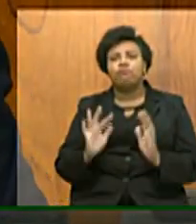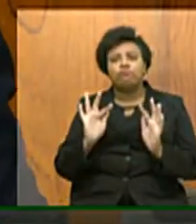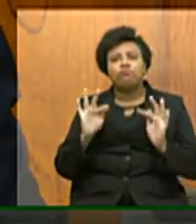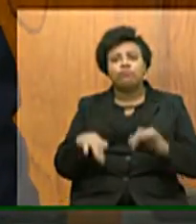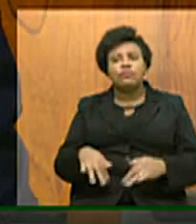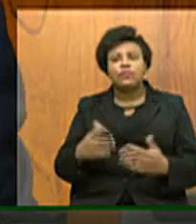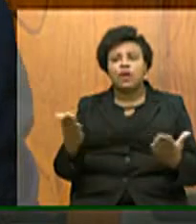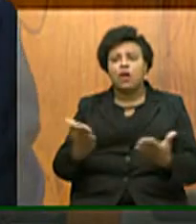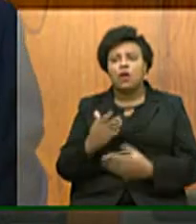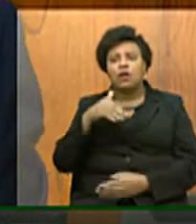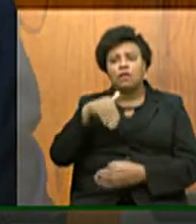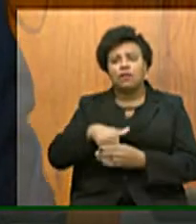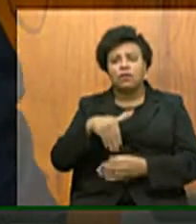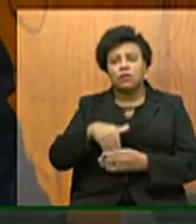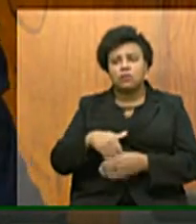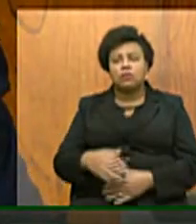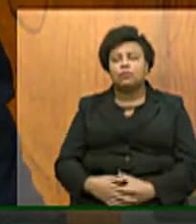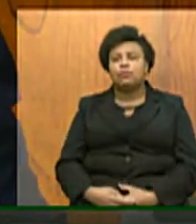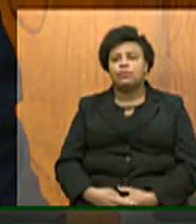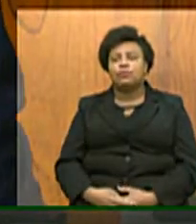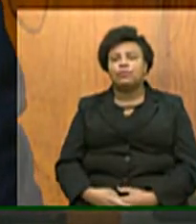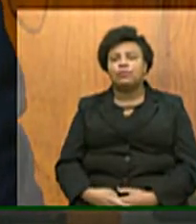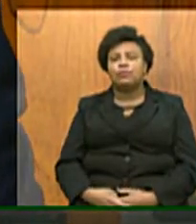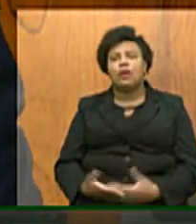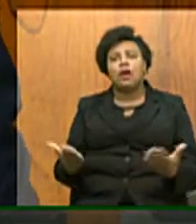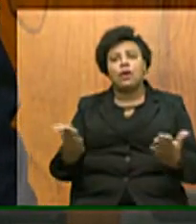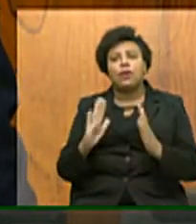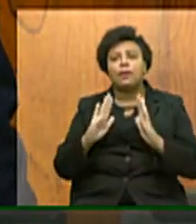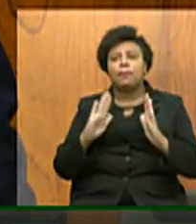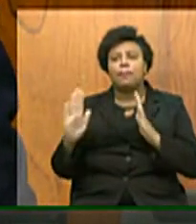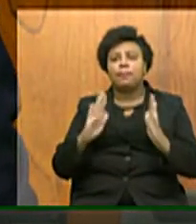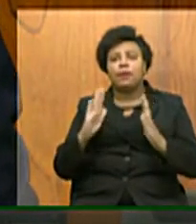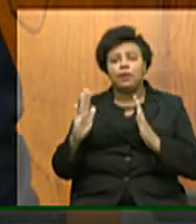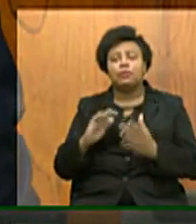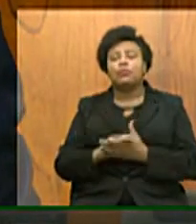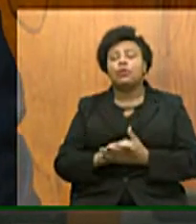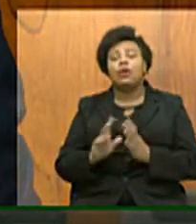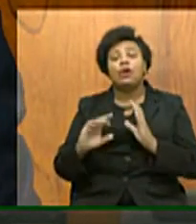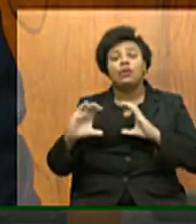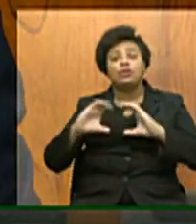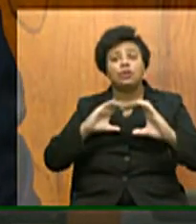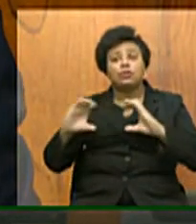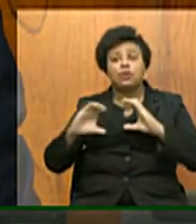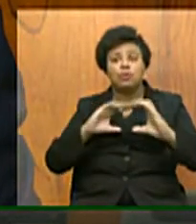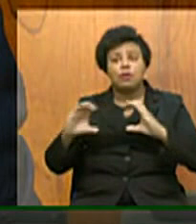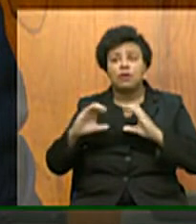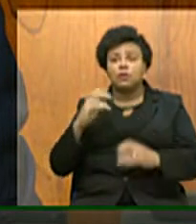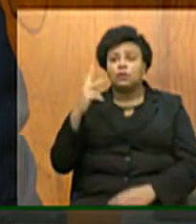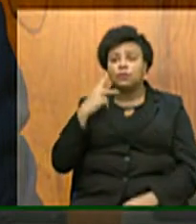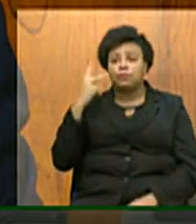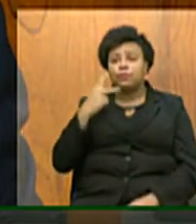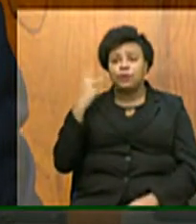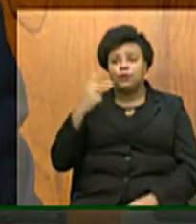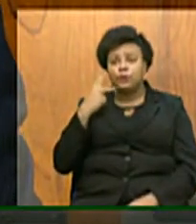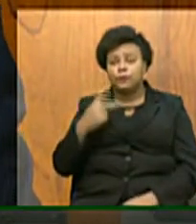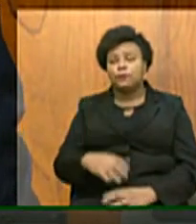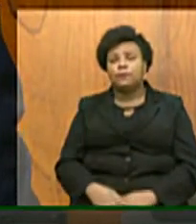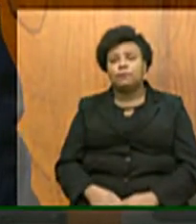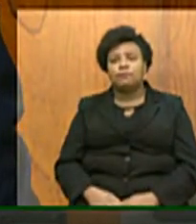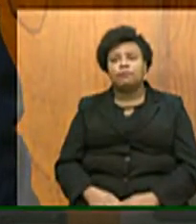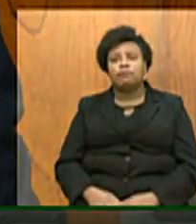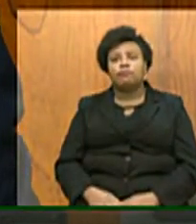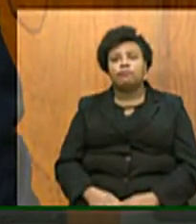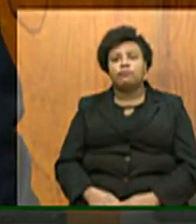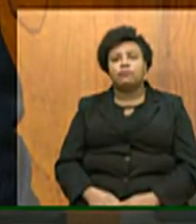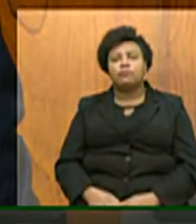Terminada agora a ordem do dia, passamos então ao período das comunicações parlamentares. Nos